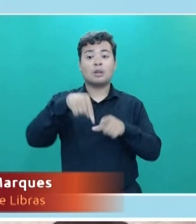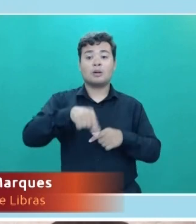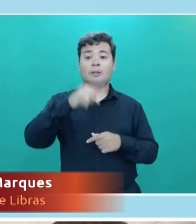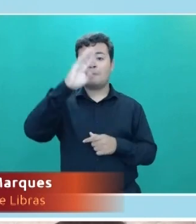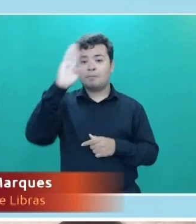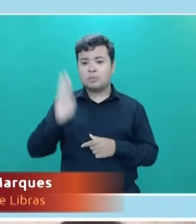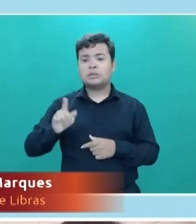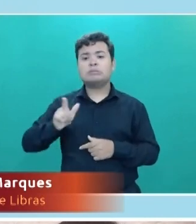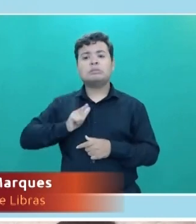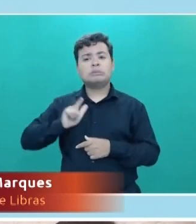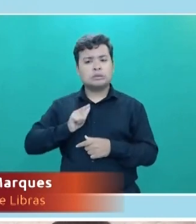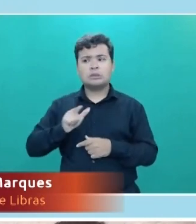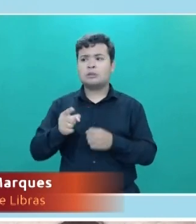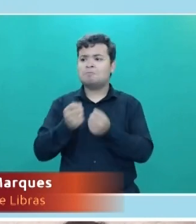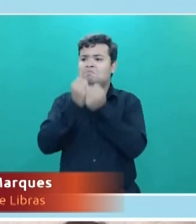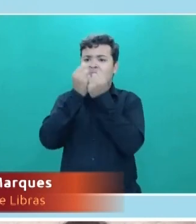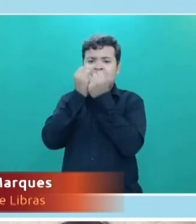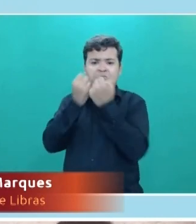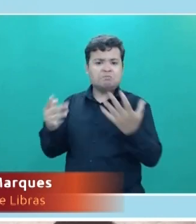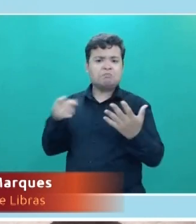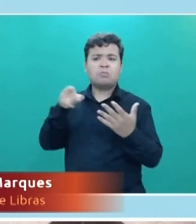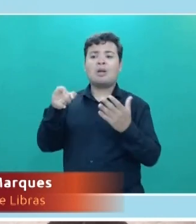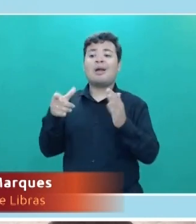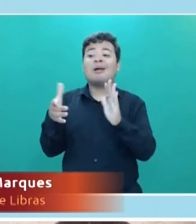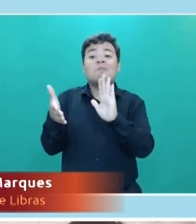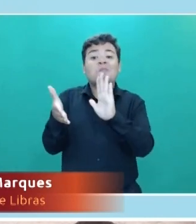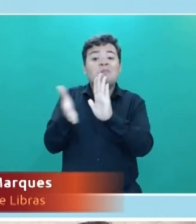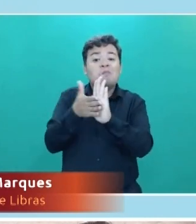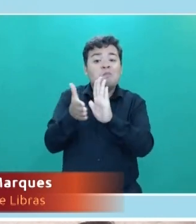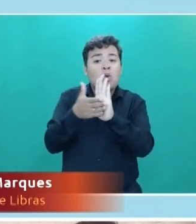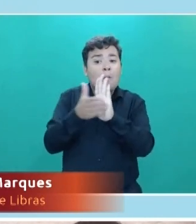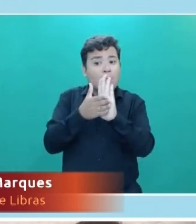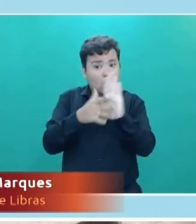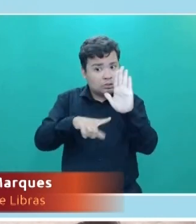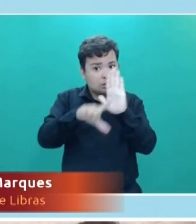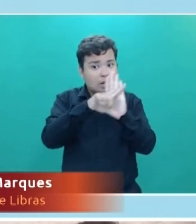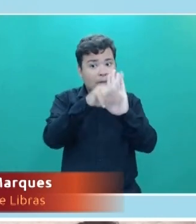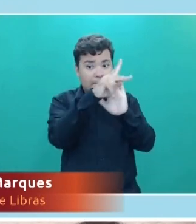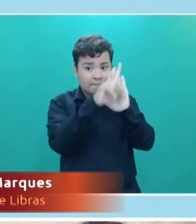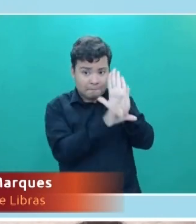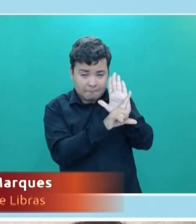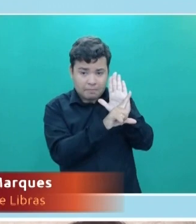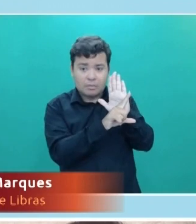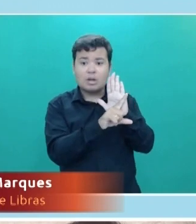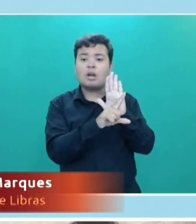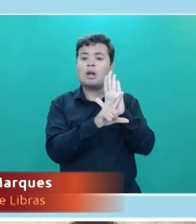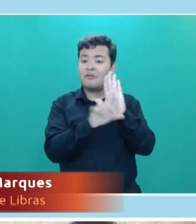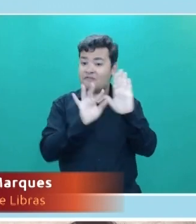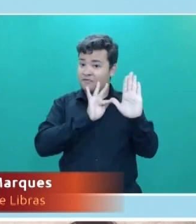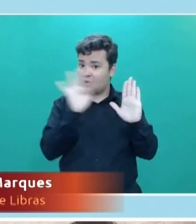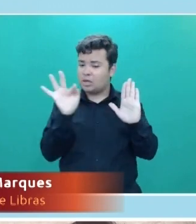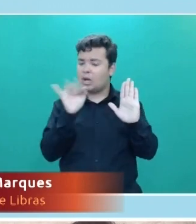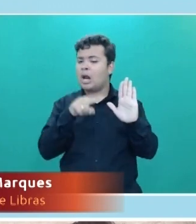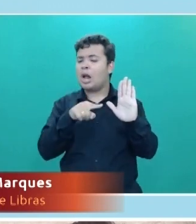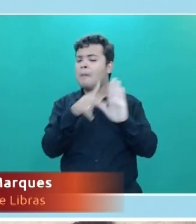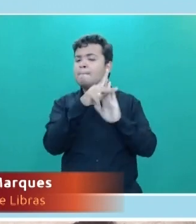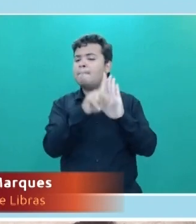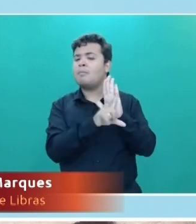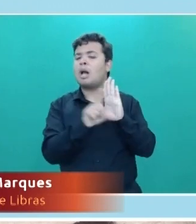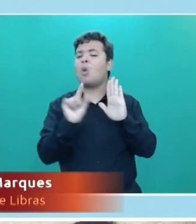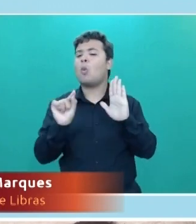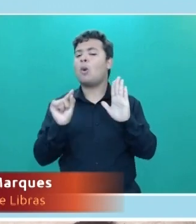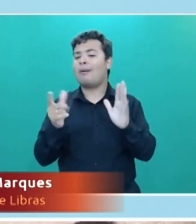número muito grande de proposições legislativas em âmbito federal que visam